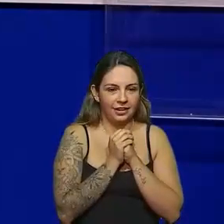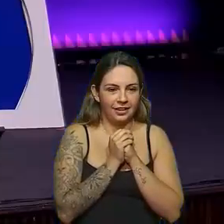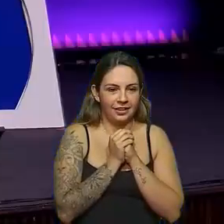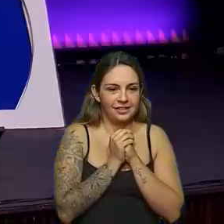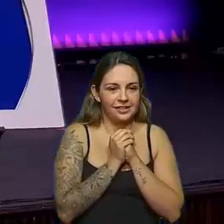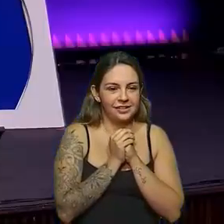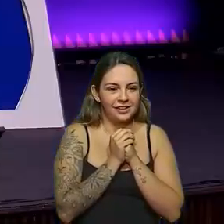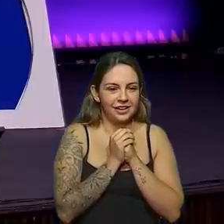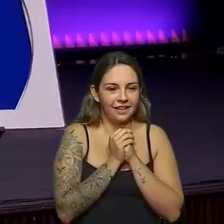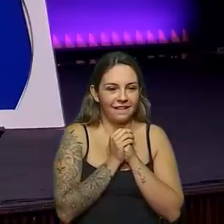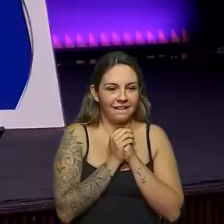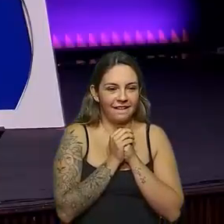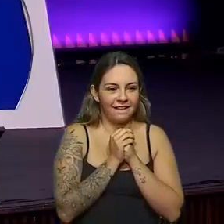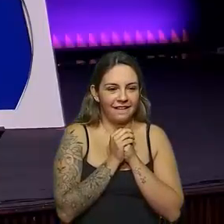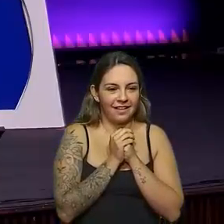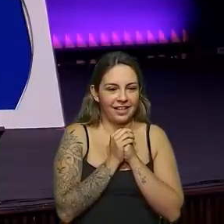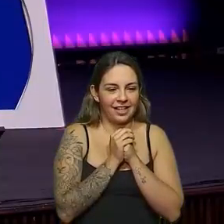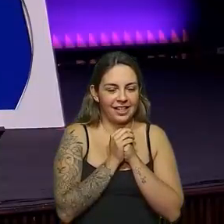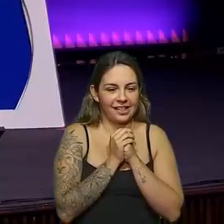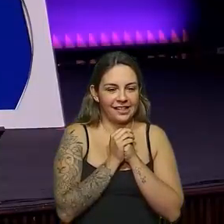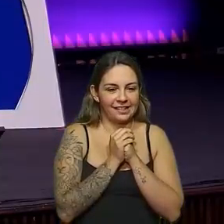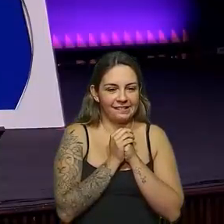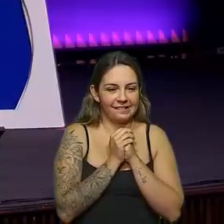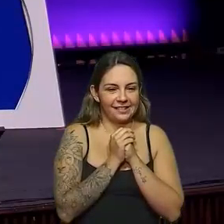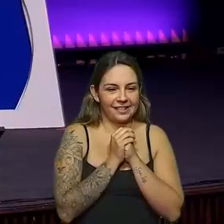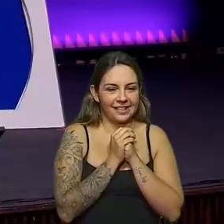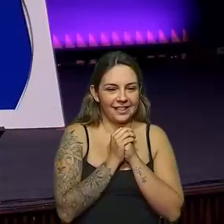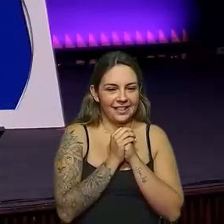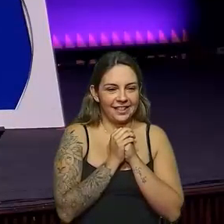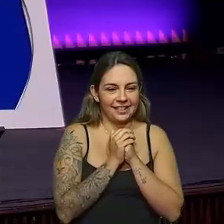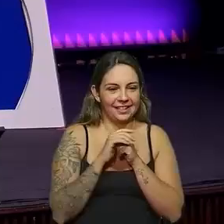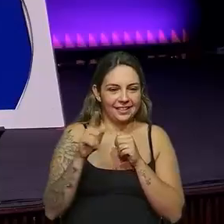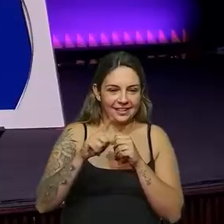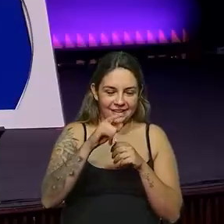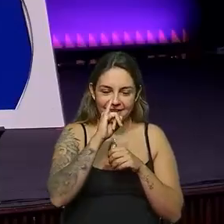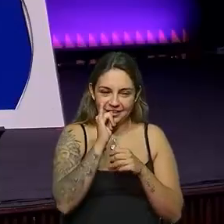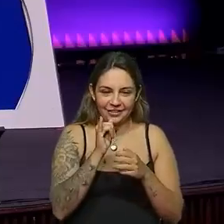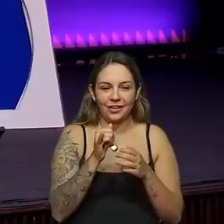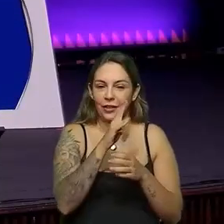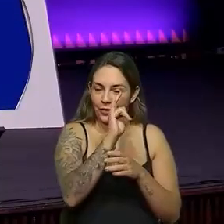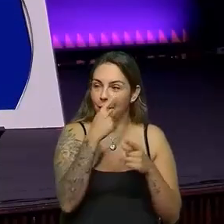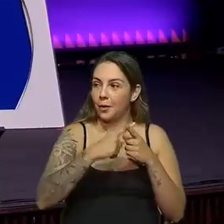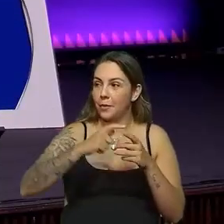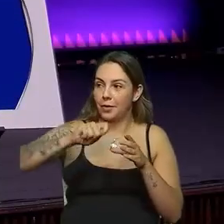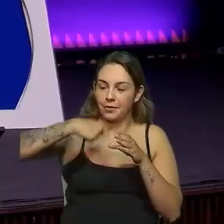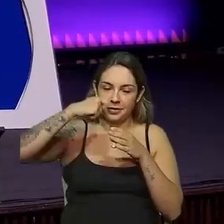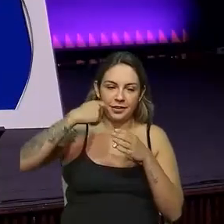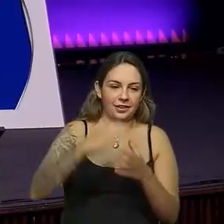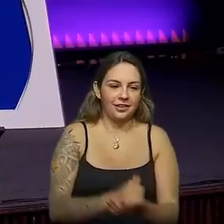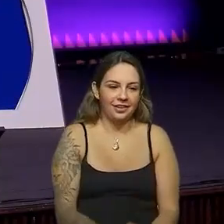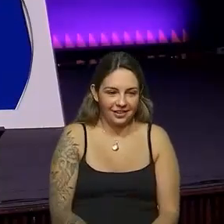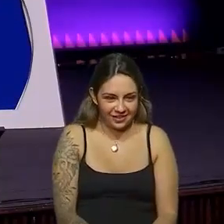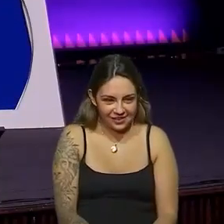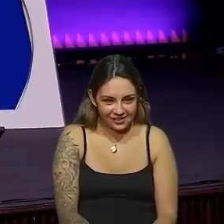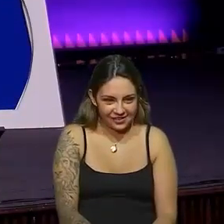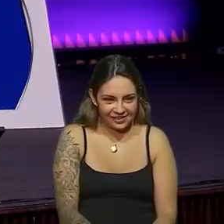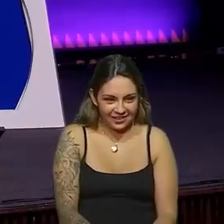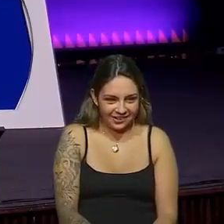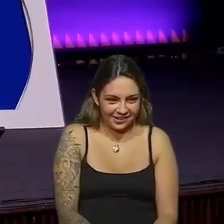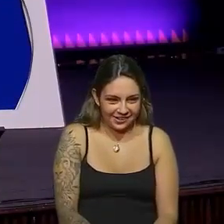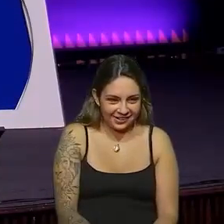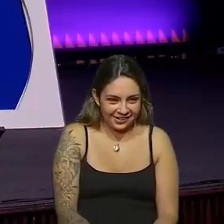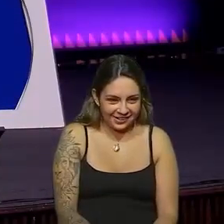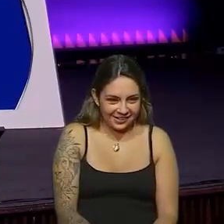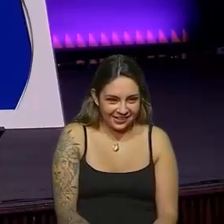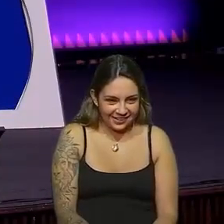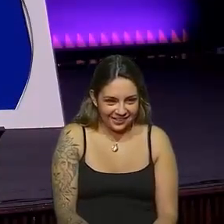então... A gente não está com essa coisa porque você é então, eu mediadora. Se achegue a gente. Kalila, que faz parte